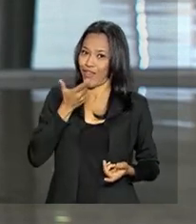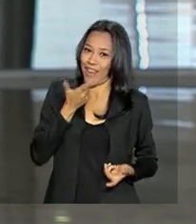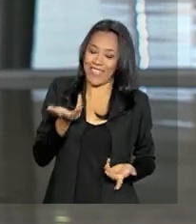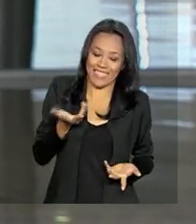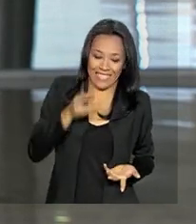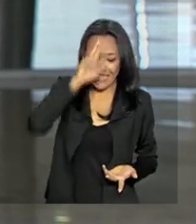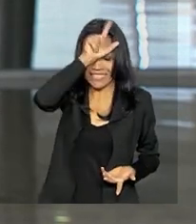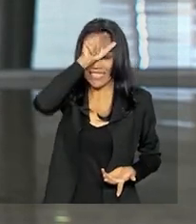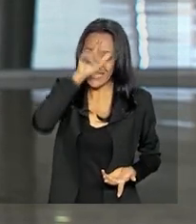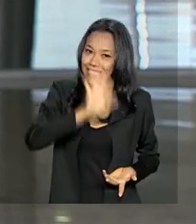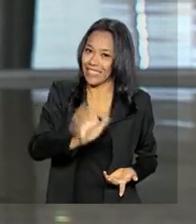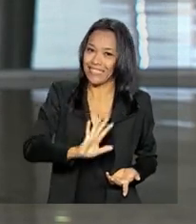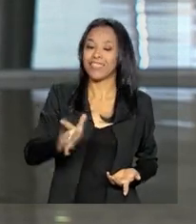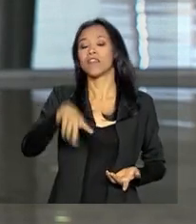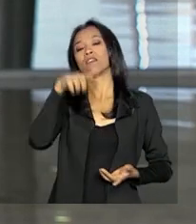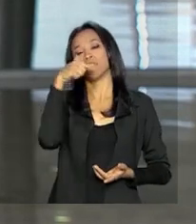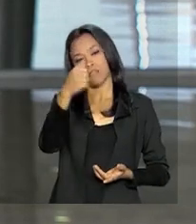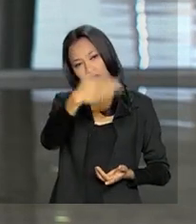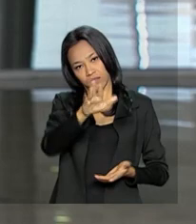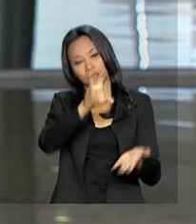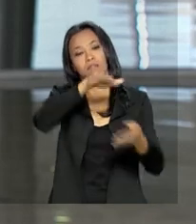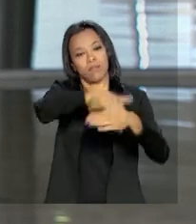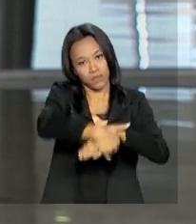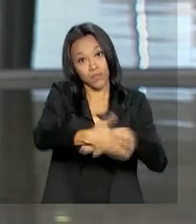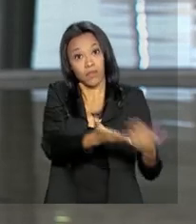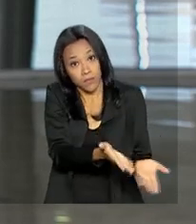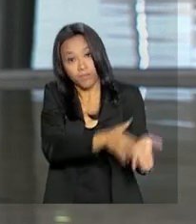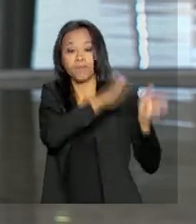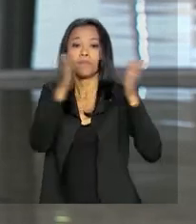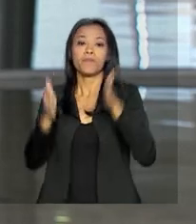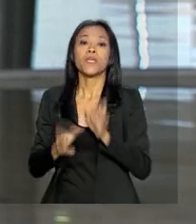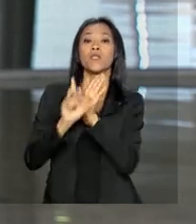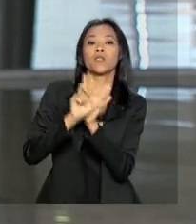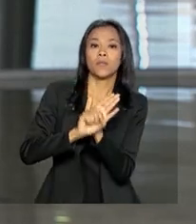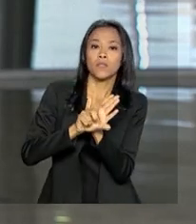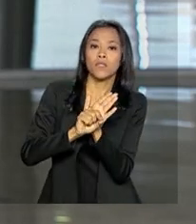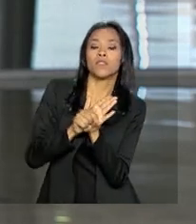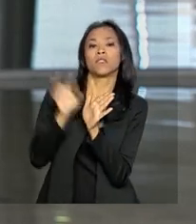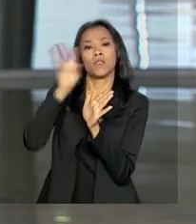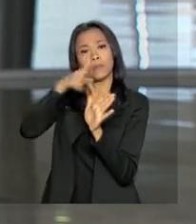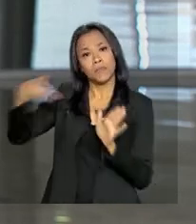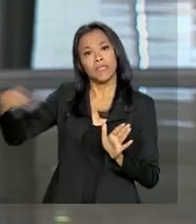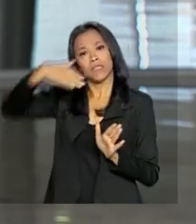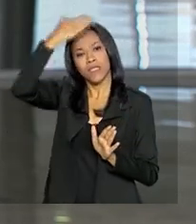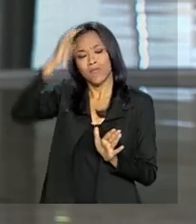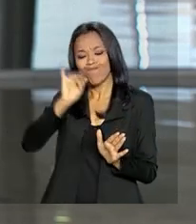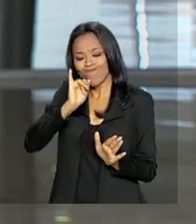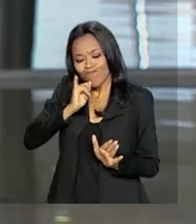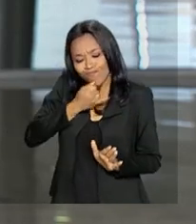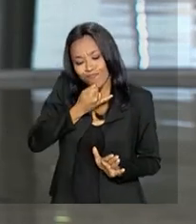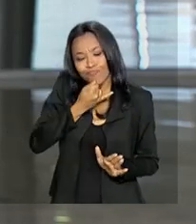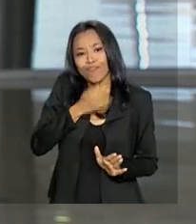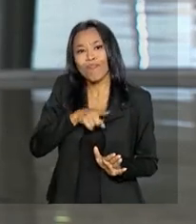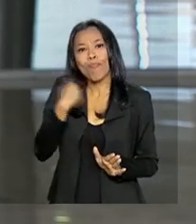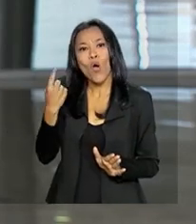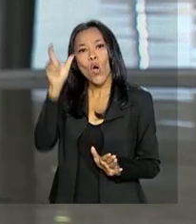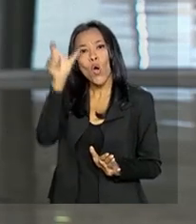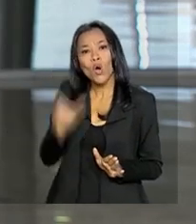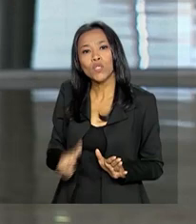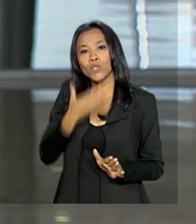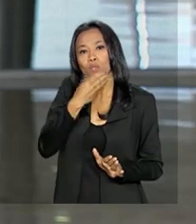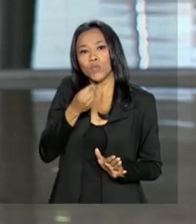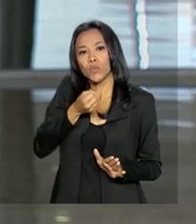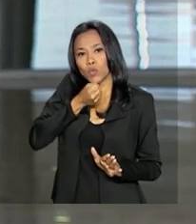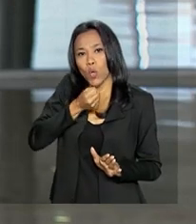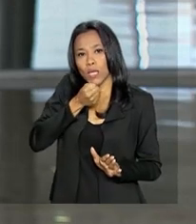no boletim anterior. Bom, e pelo Twitter, o presidente Michel Temer lamentou a morte do jornalista Otávio Frias